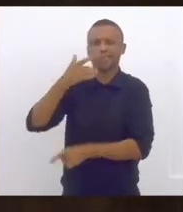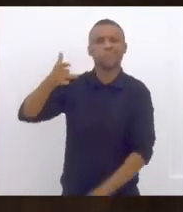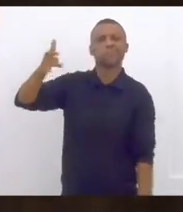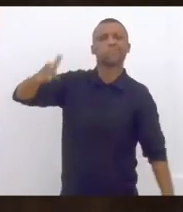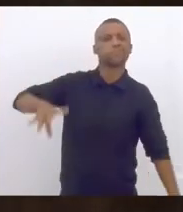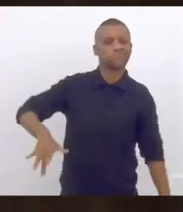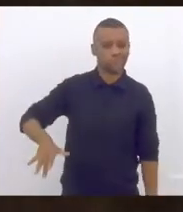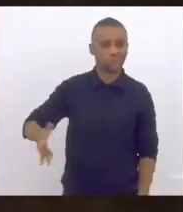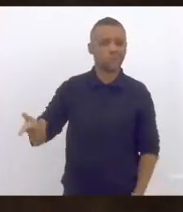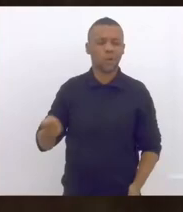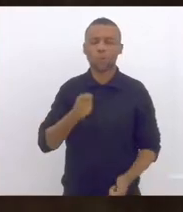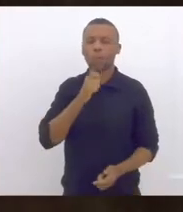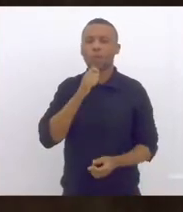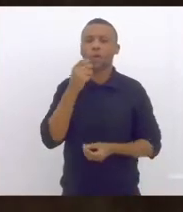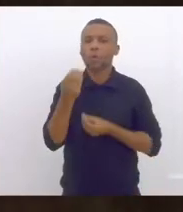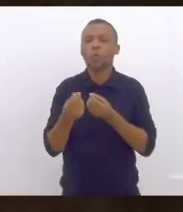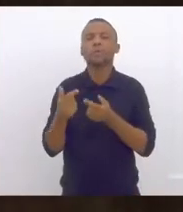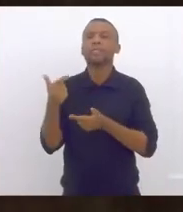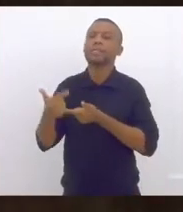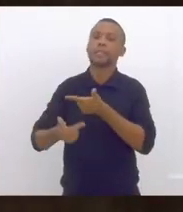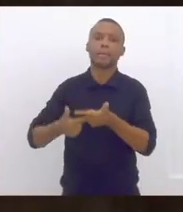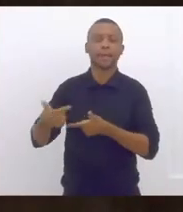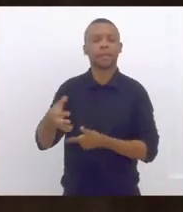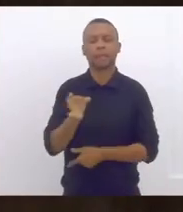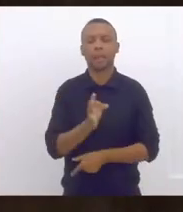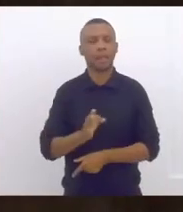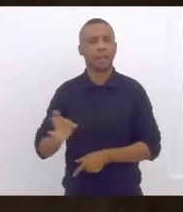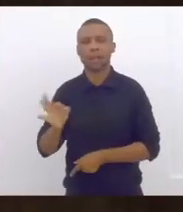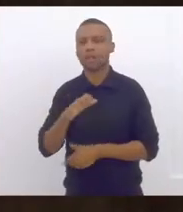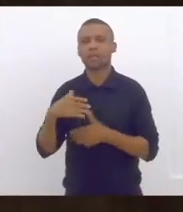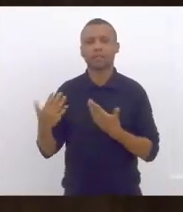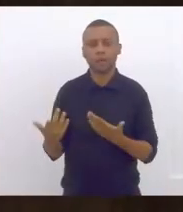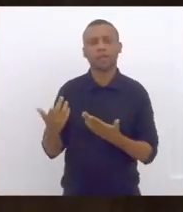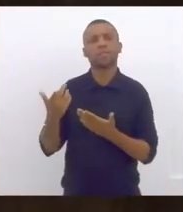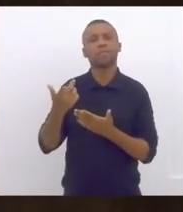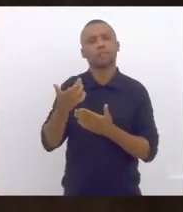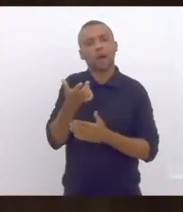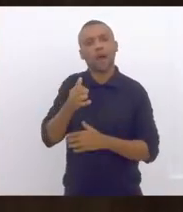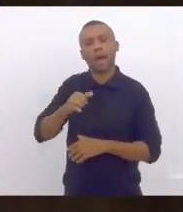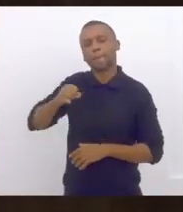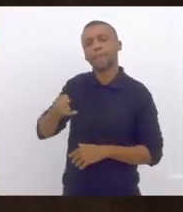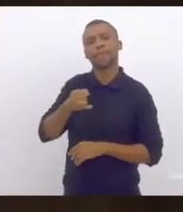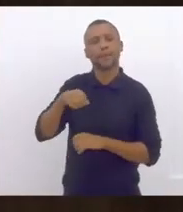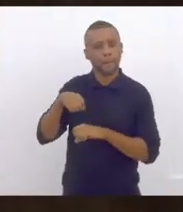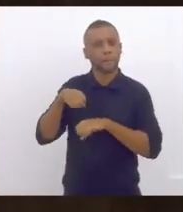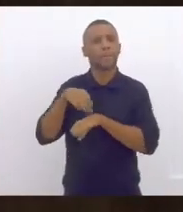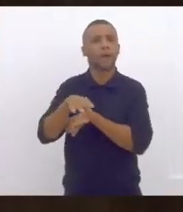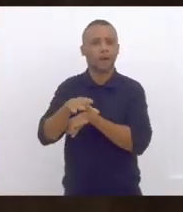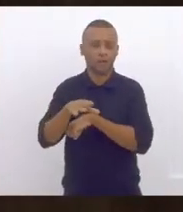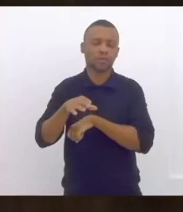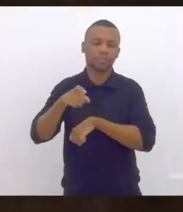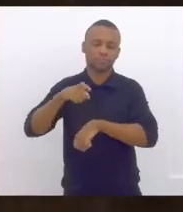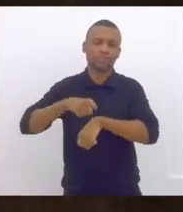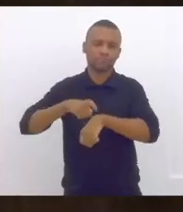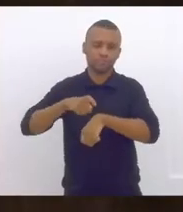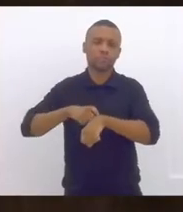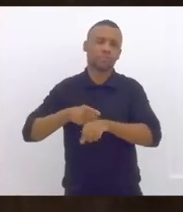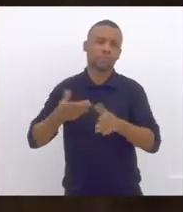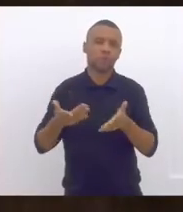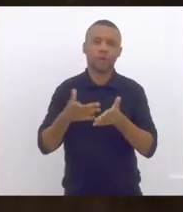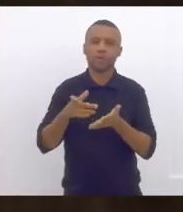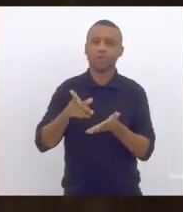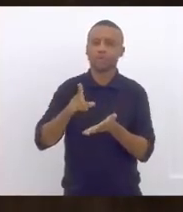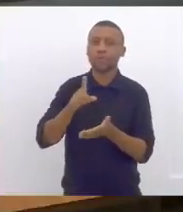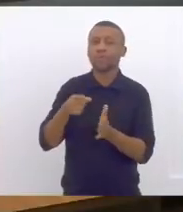desmontados, sem condição nenhuma de trabalho. Então, fica aqui também esse registro, aproveitando esse momento de